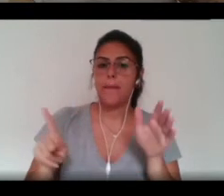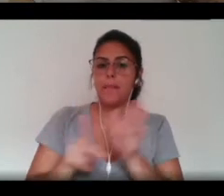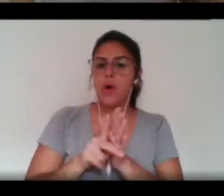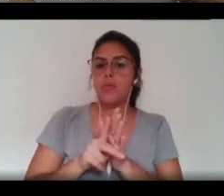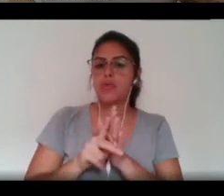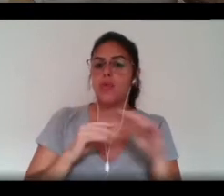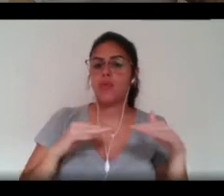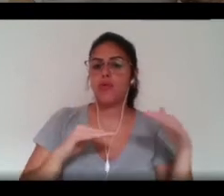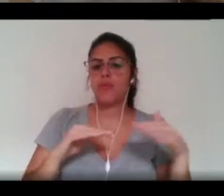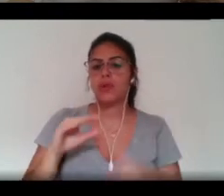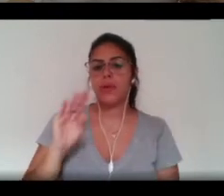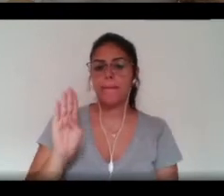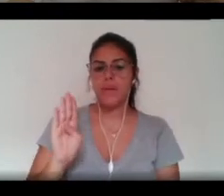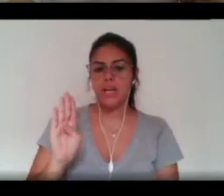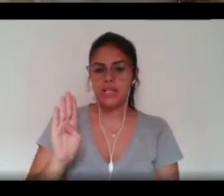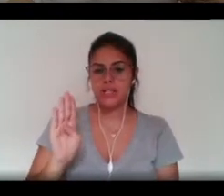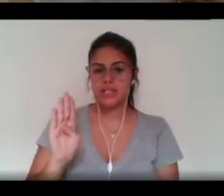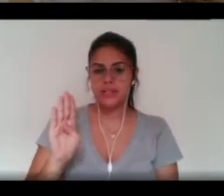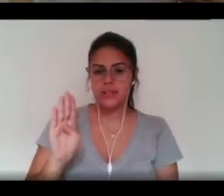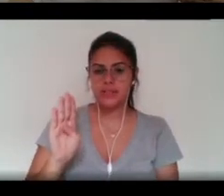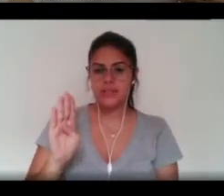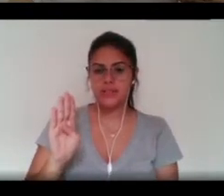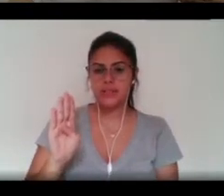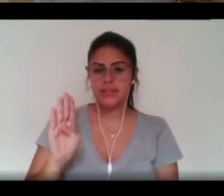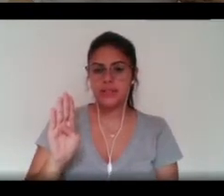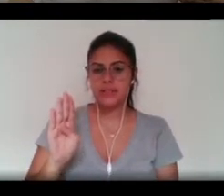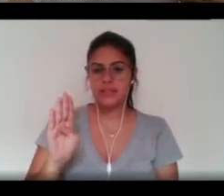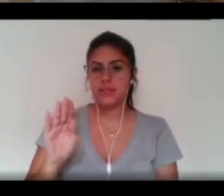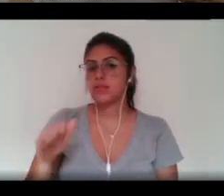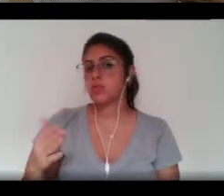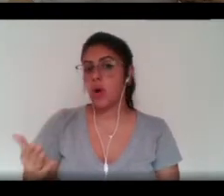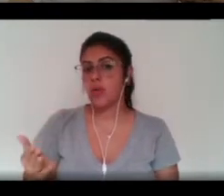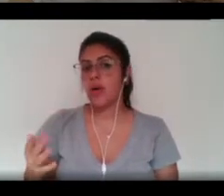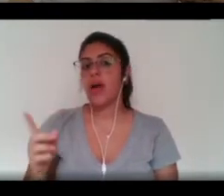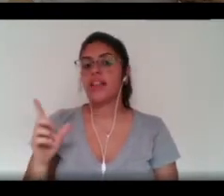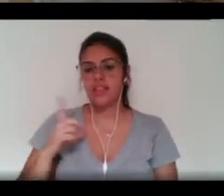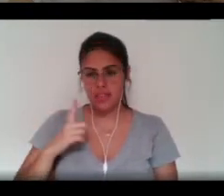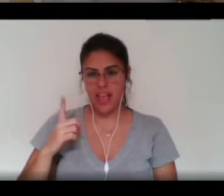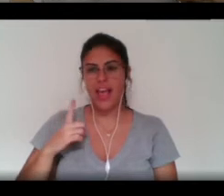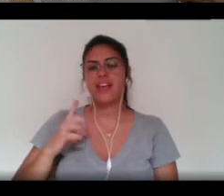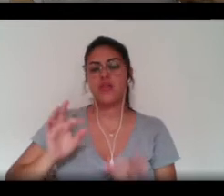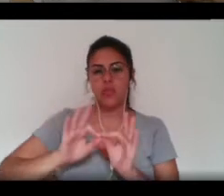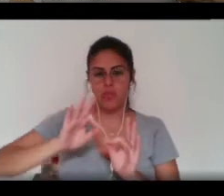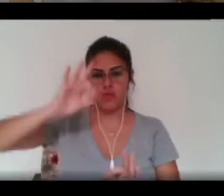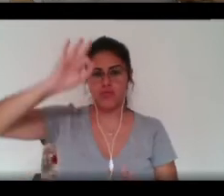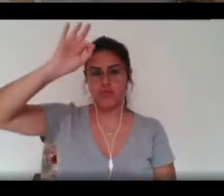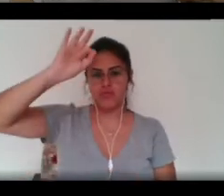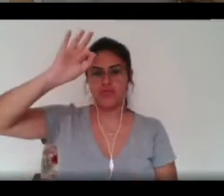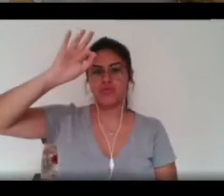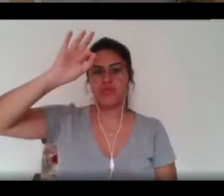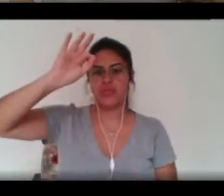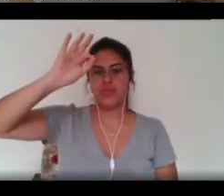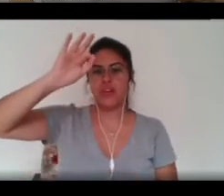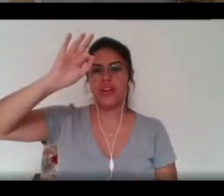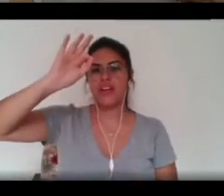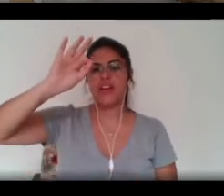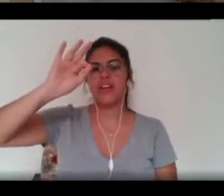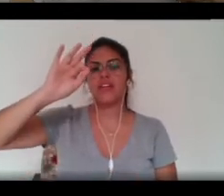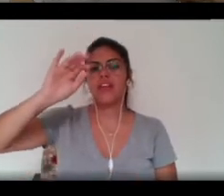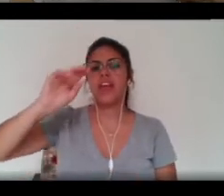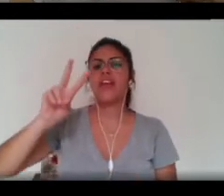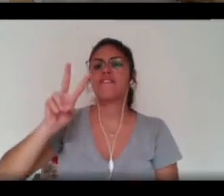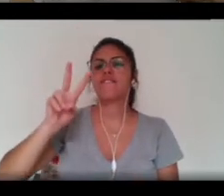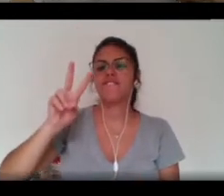da bola B, né? O movimento da bola B é o quê? Ele parte de uma altura com uma velocidade inicial igual a zero,